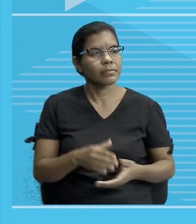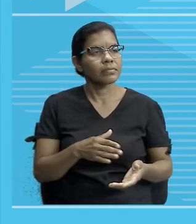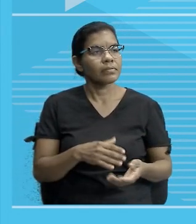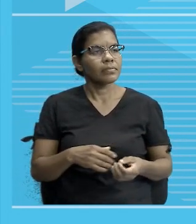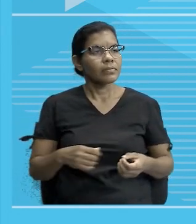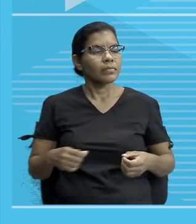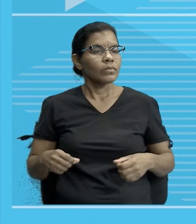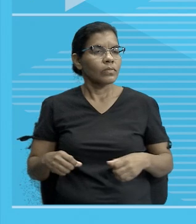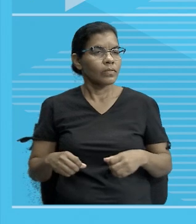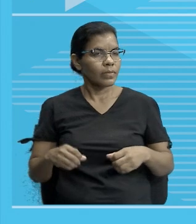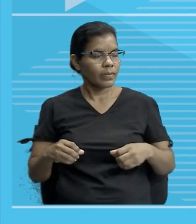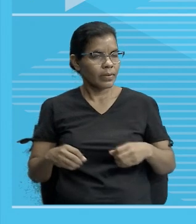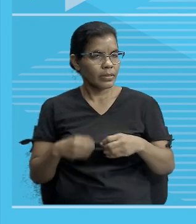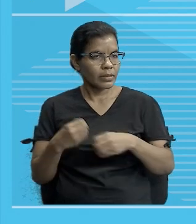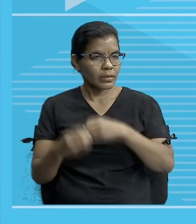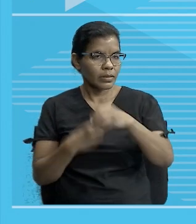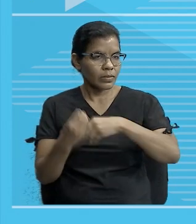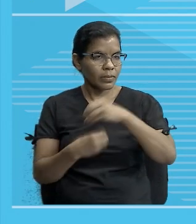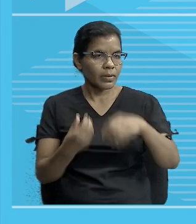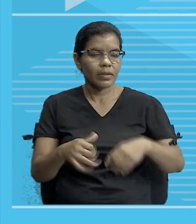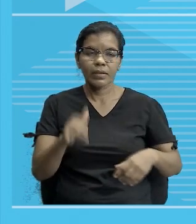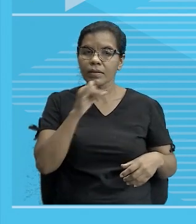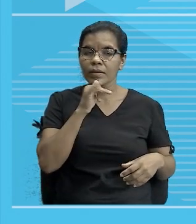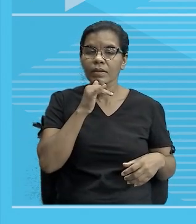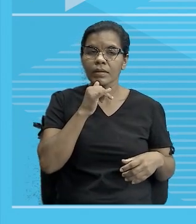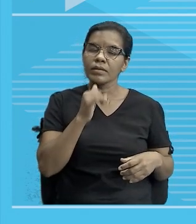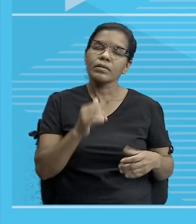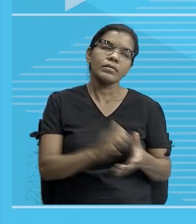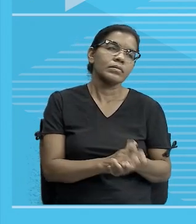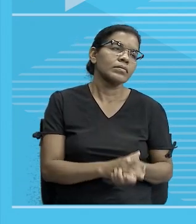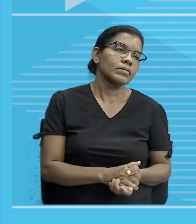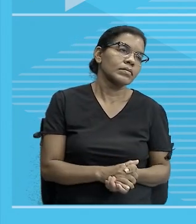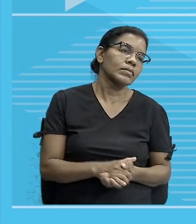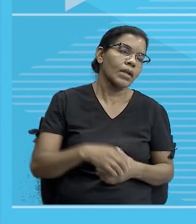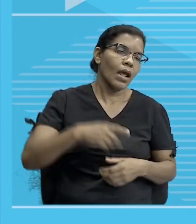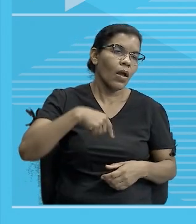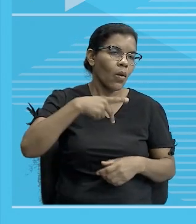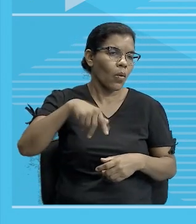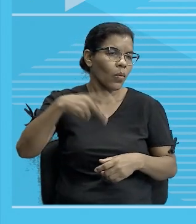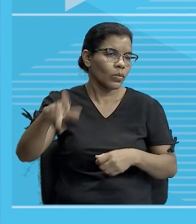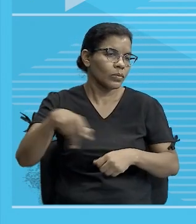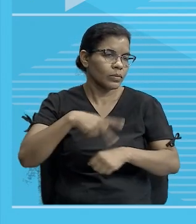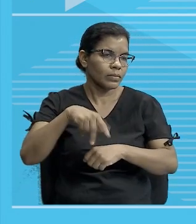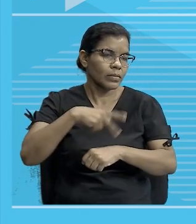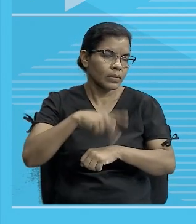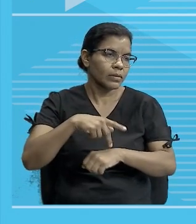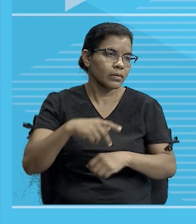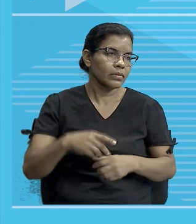tornar exemplo para outros, principalmente para nós, olha. Muitos dos